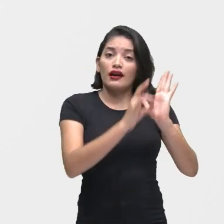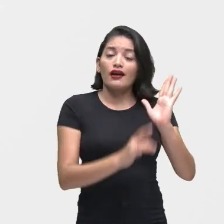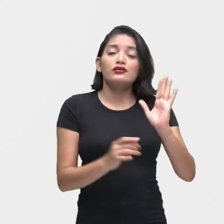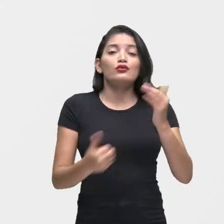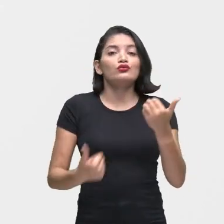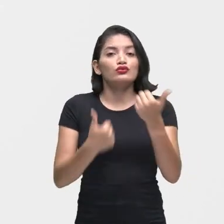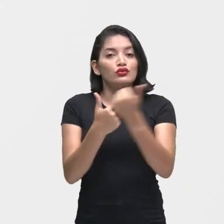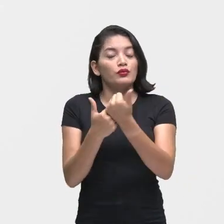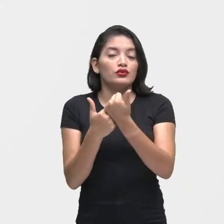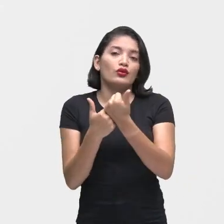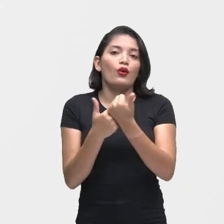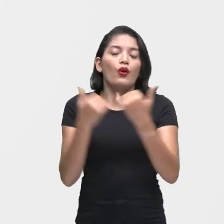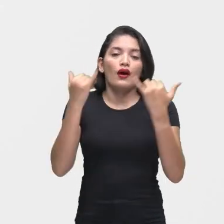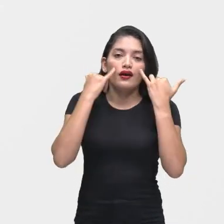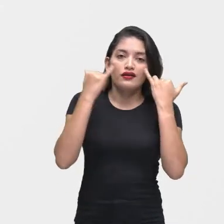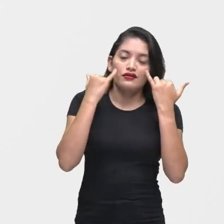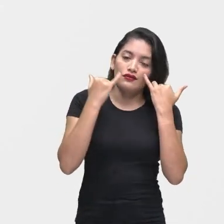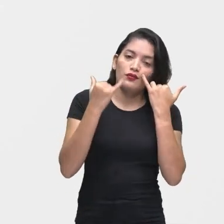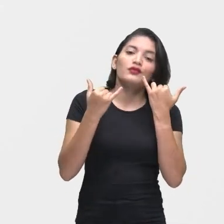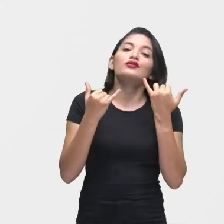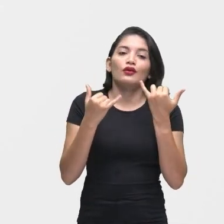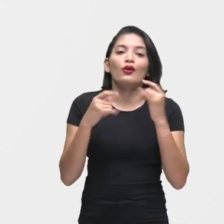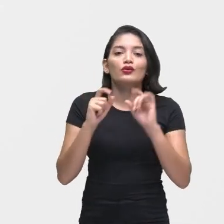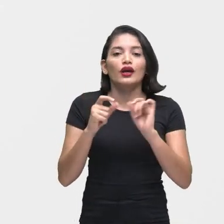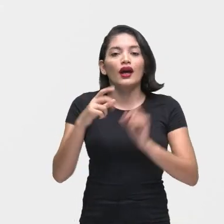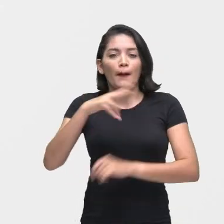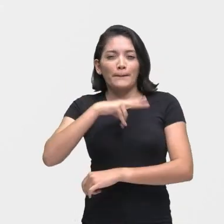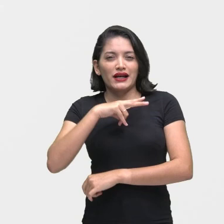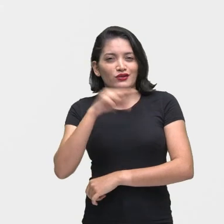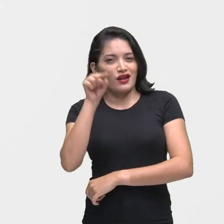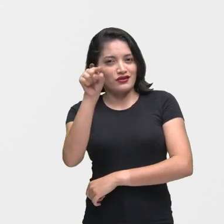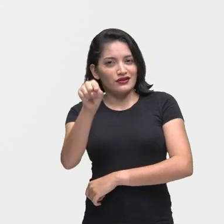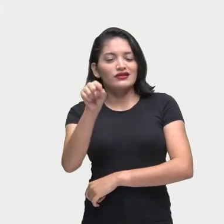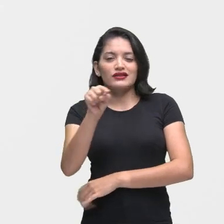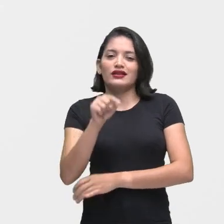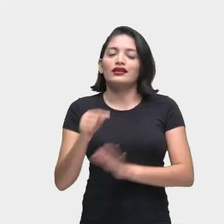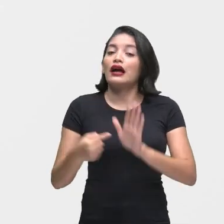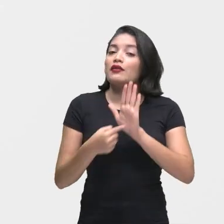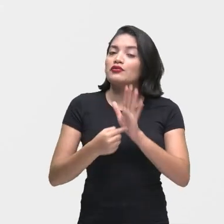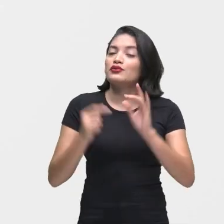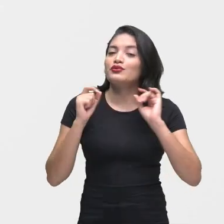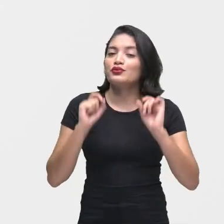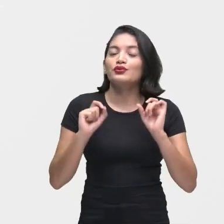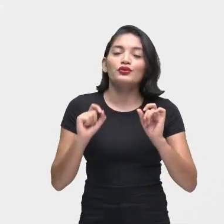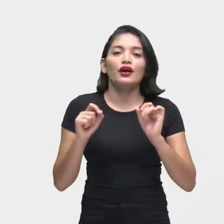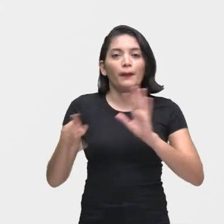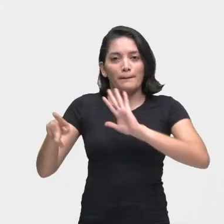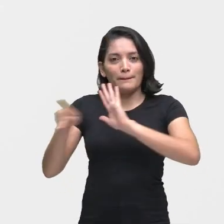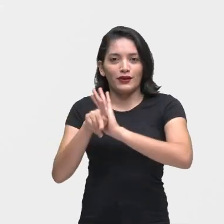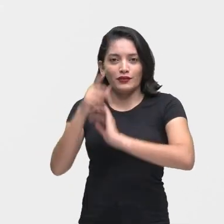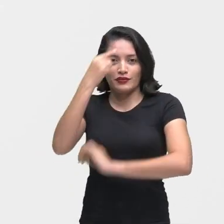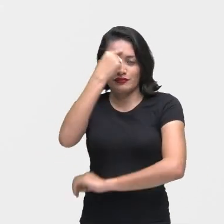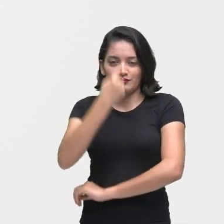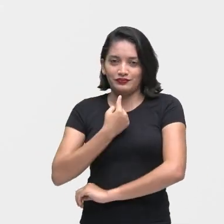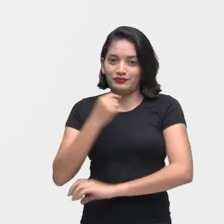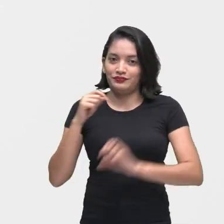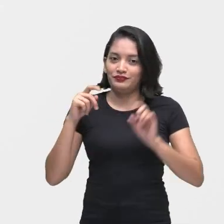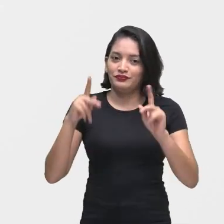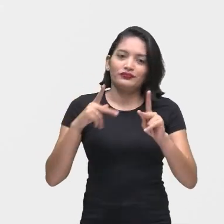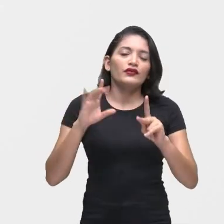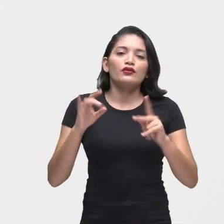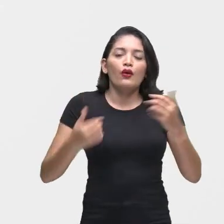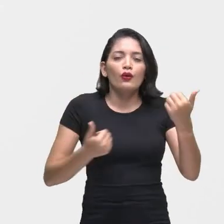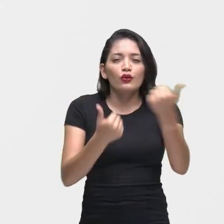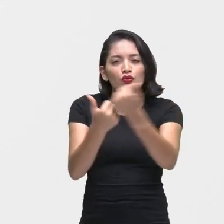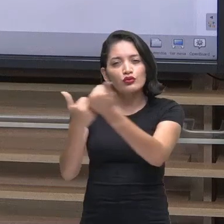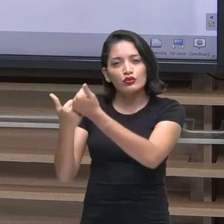substituída pela informação do estudante ou seja sua apresentando assim o seu próprio perfil tudo bem É só